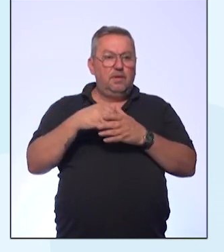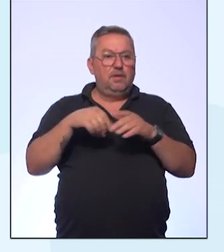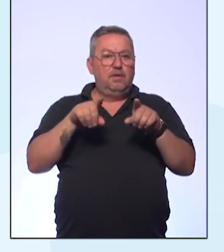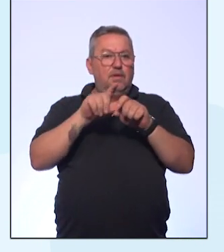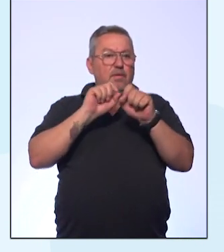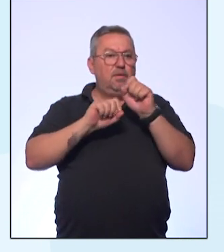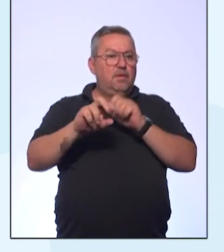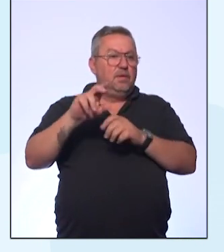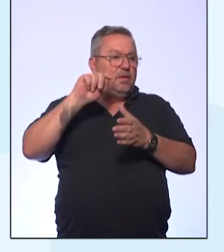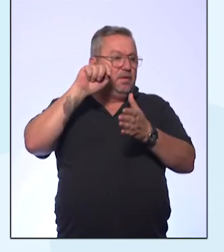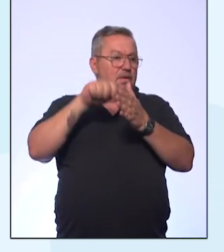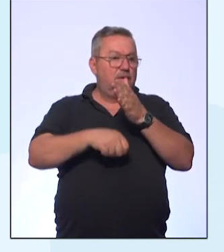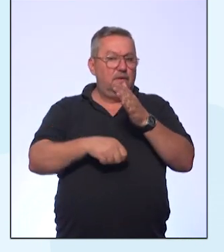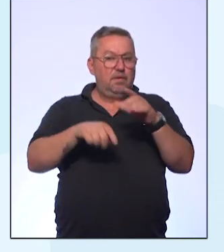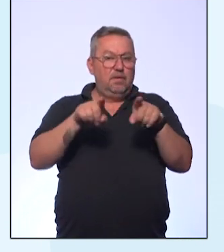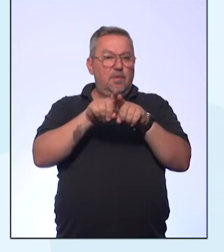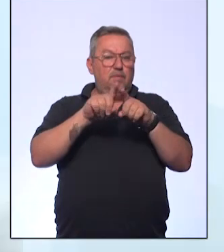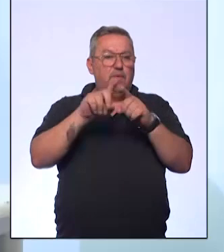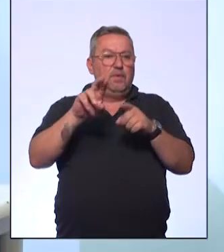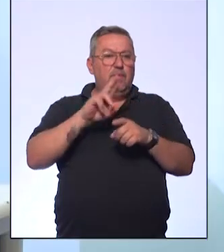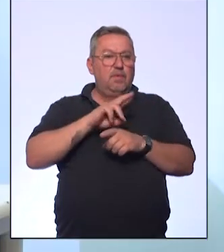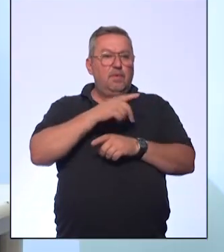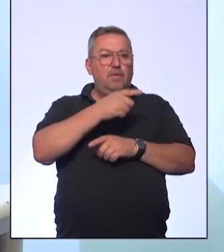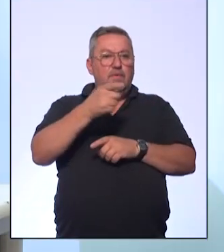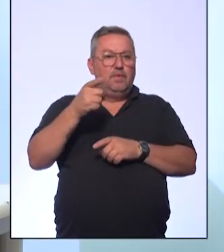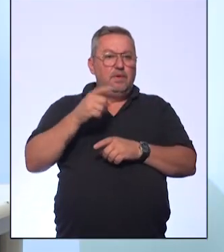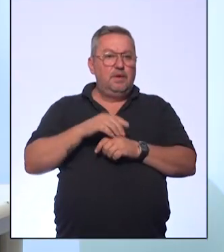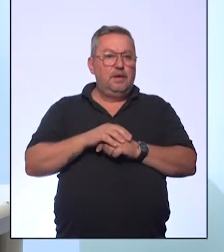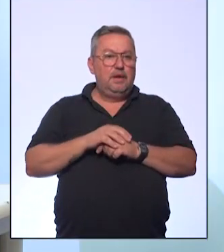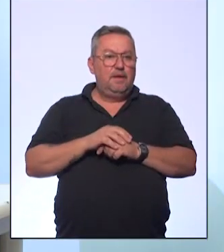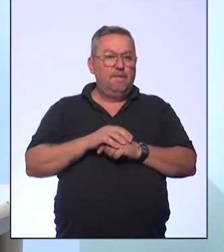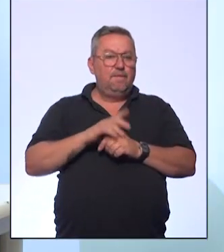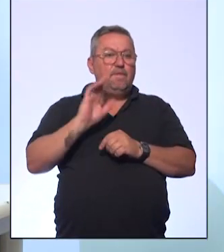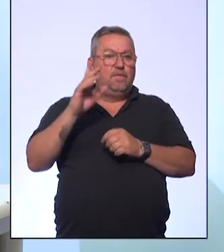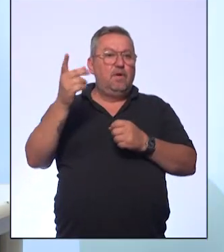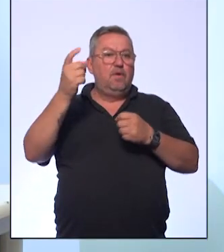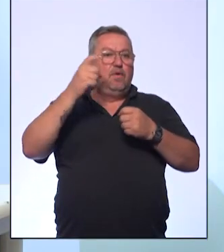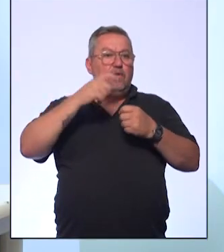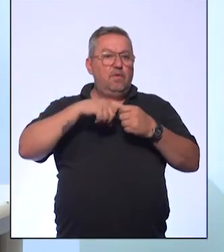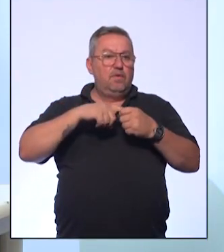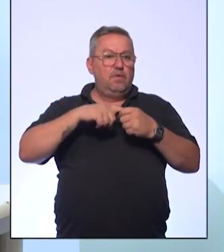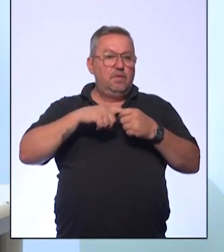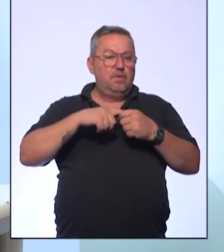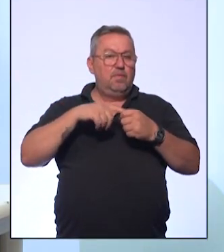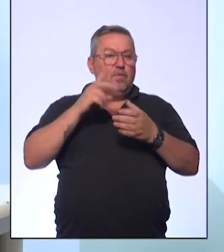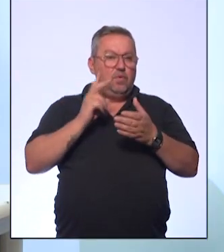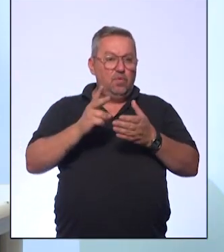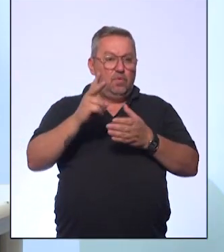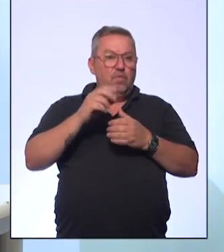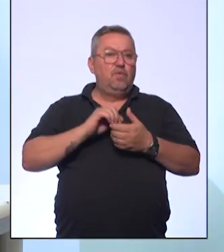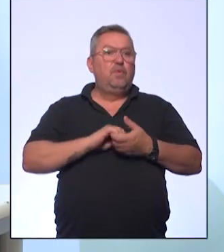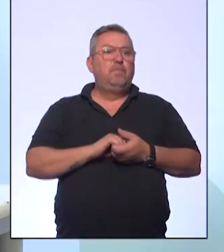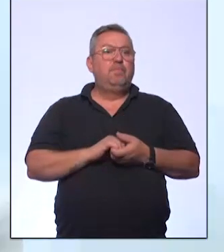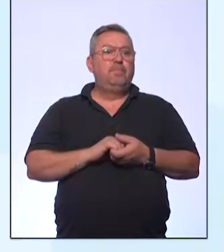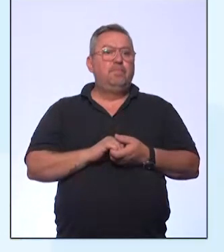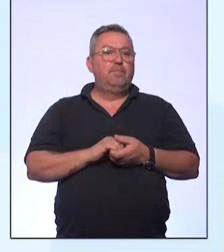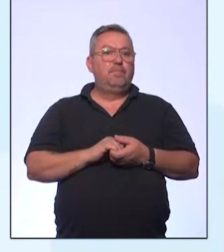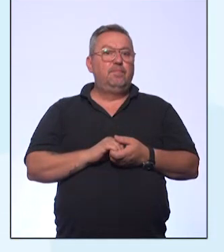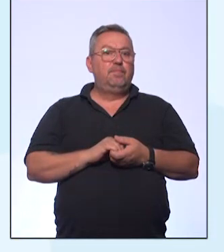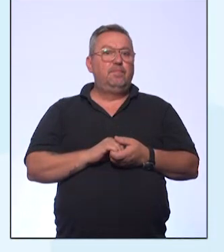para registrar a resposta de vocês e a gente volta para continuar o diálogo.